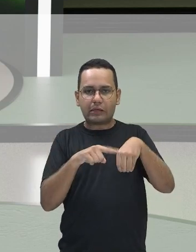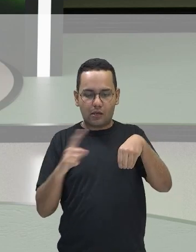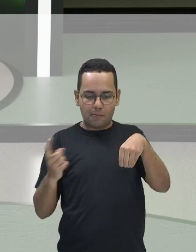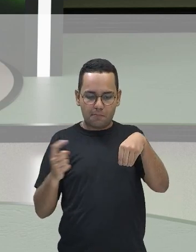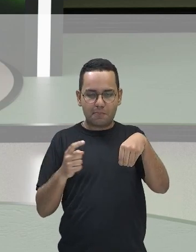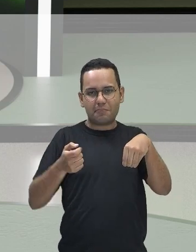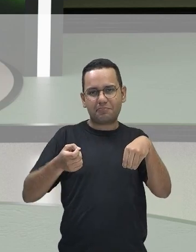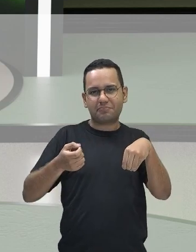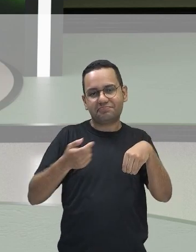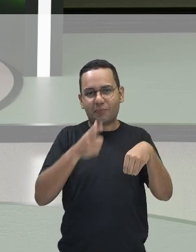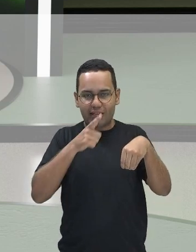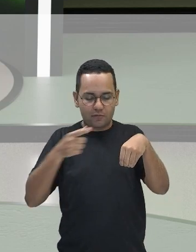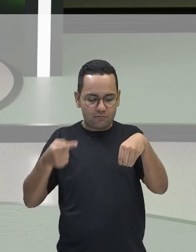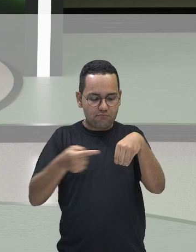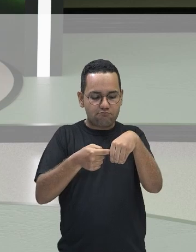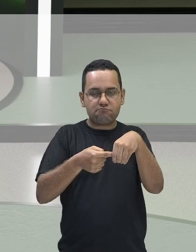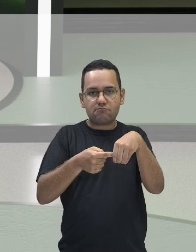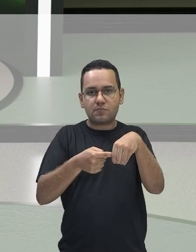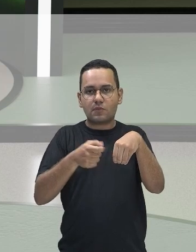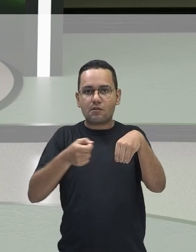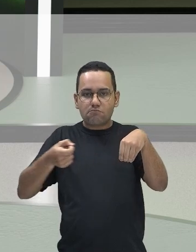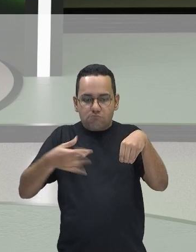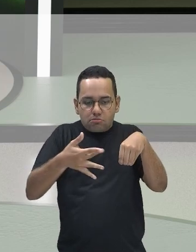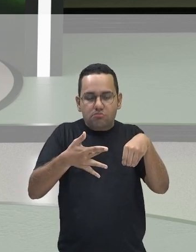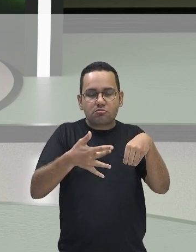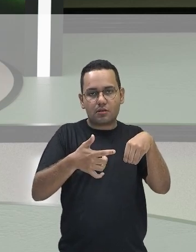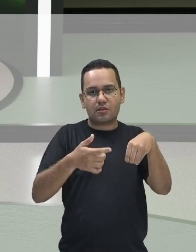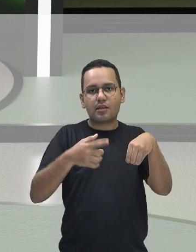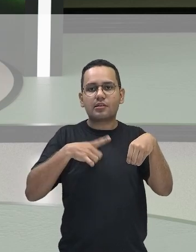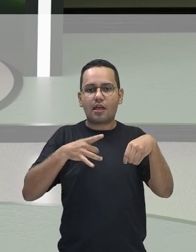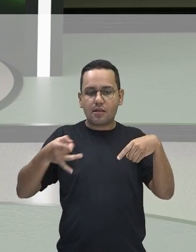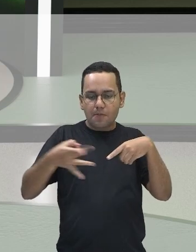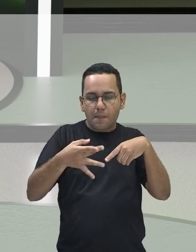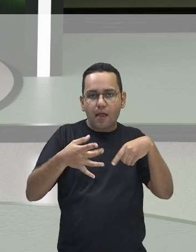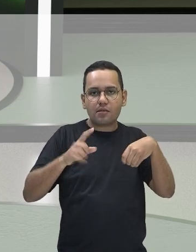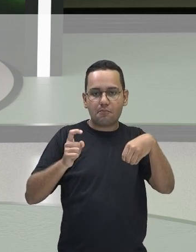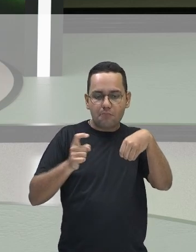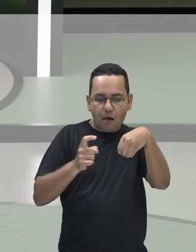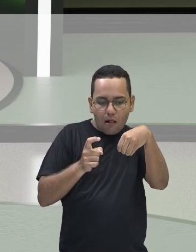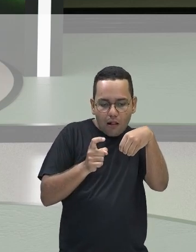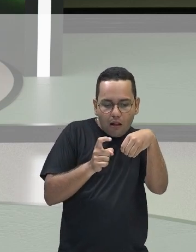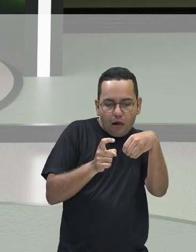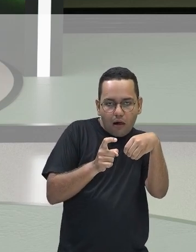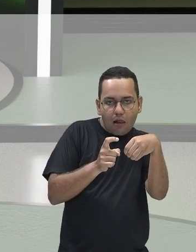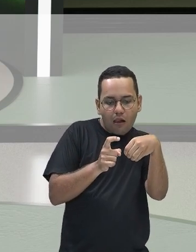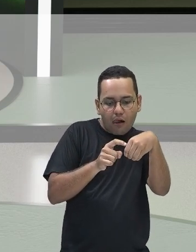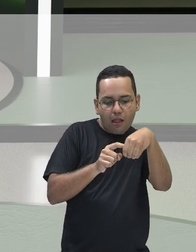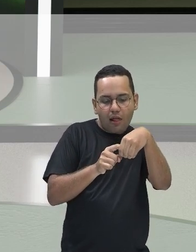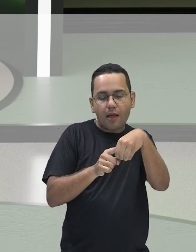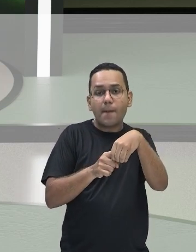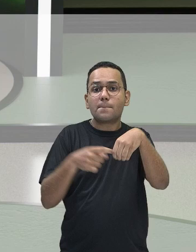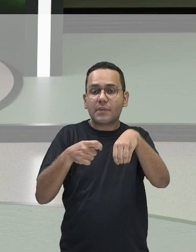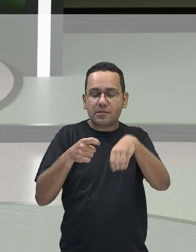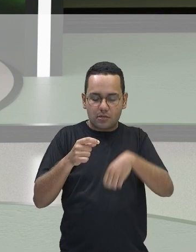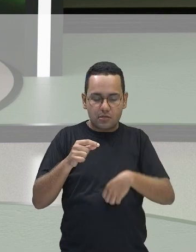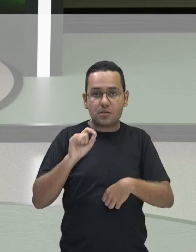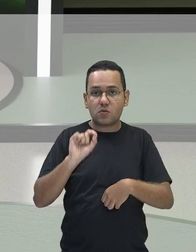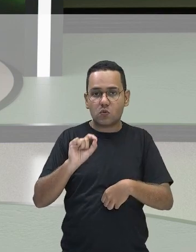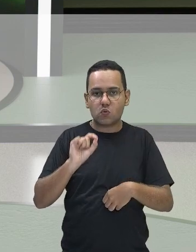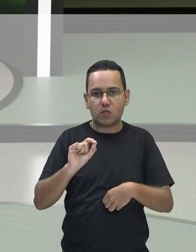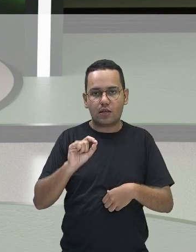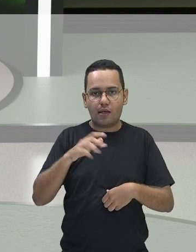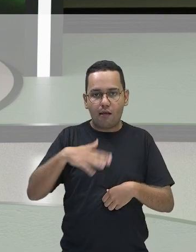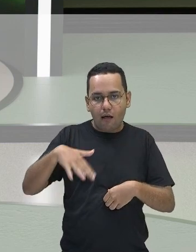feminino para permitir o fenômeno da fecundação. E para isso acontecer, né, os espermatozoides têm que entrar em contato com o trato